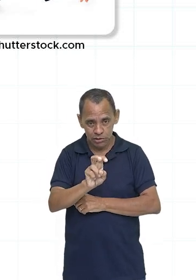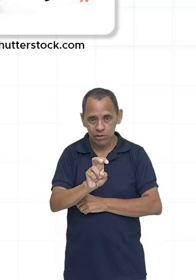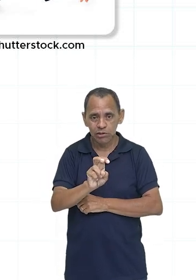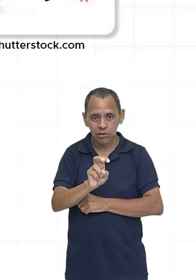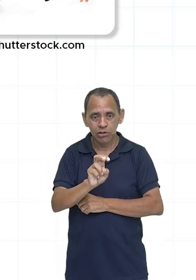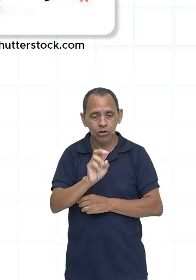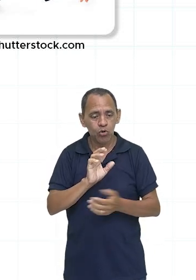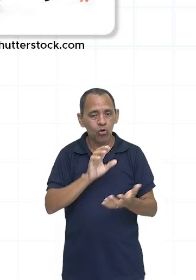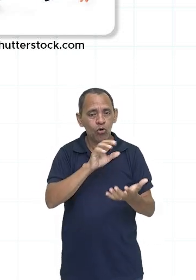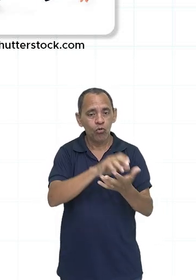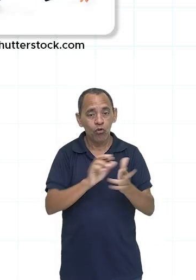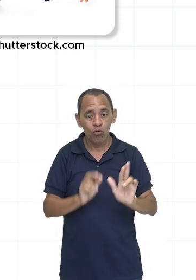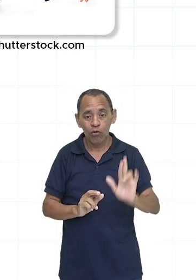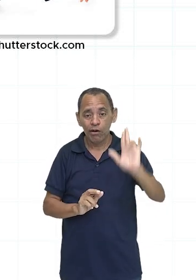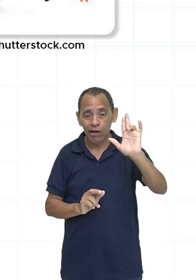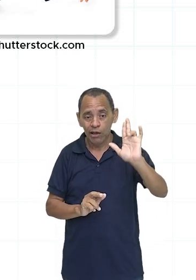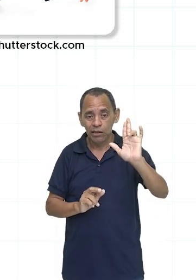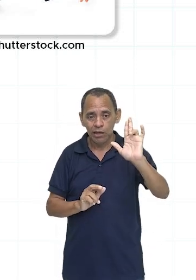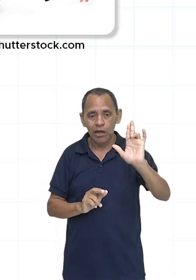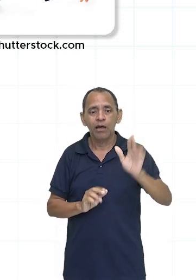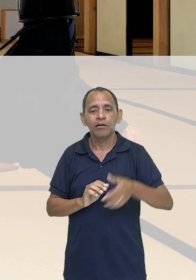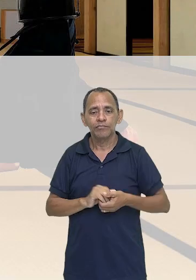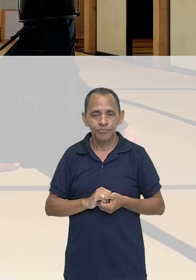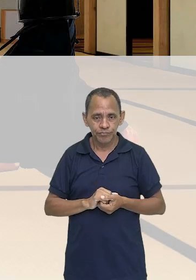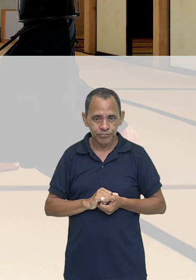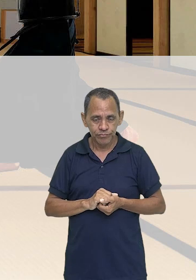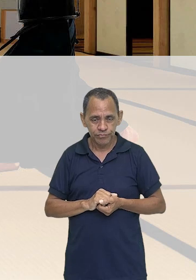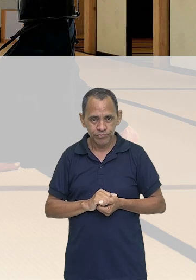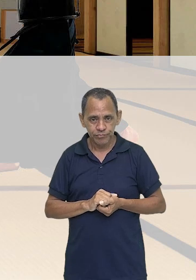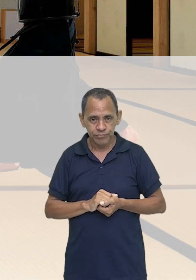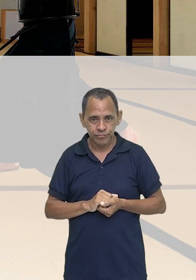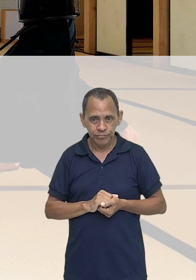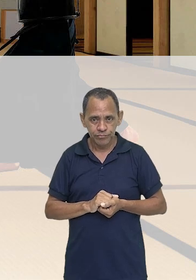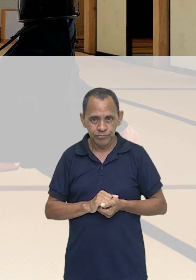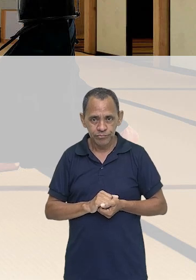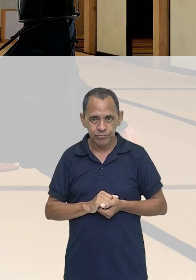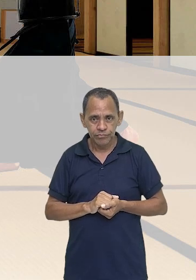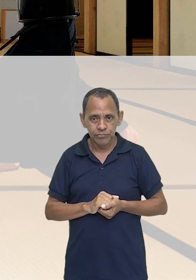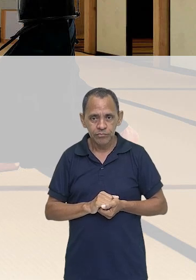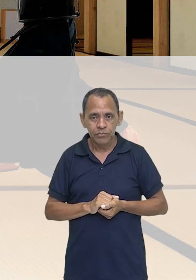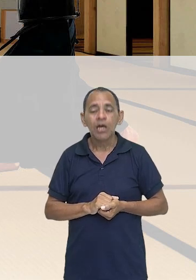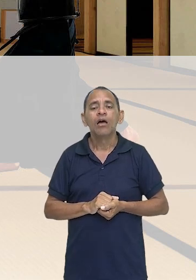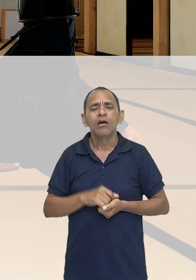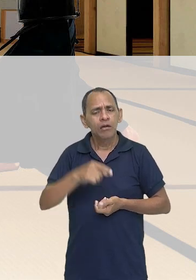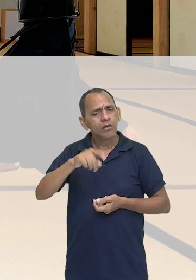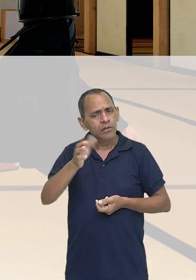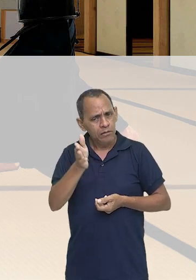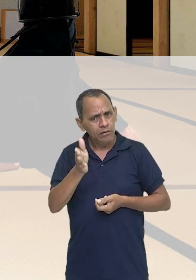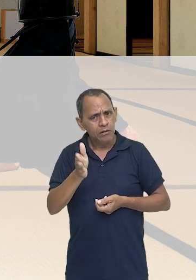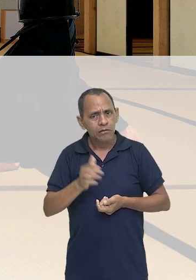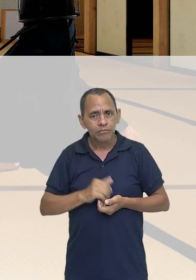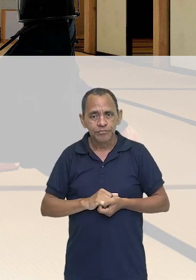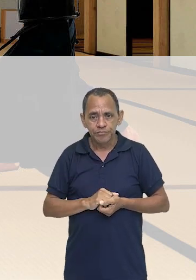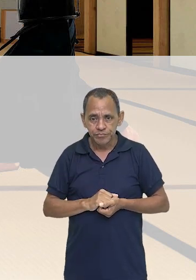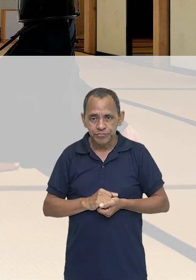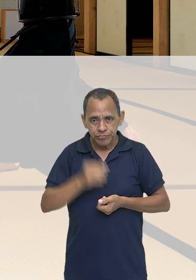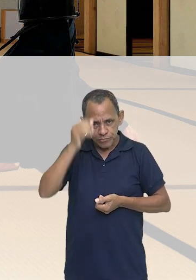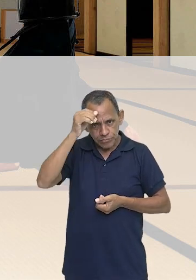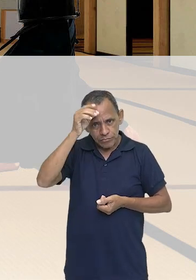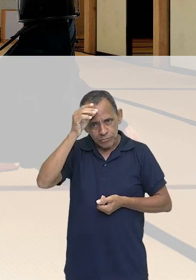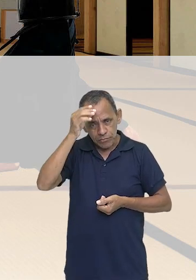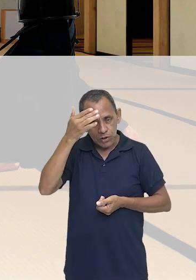Federação Japonesa de Kendo, certo? Só que vocês já sabem, né? Surgiu lá no